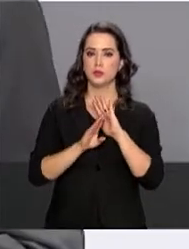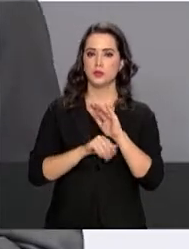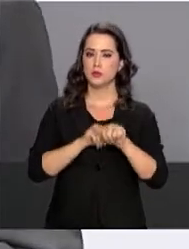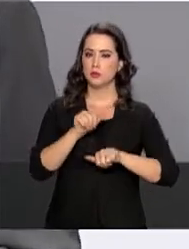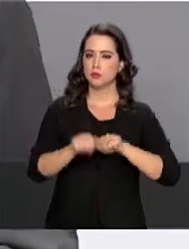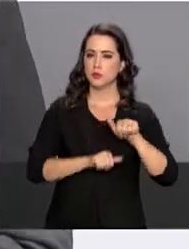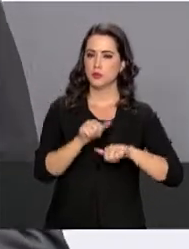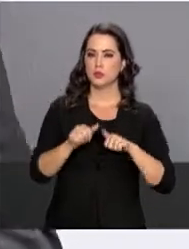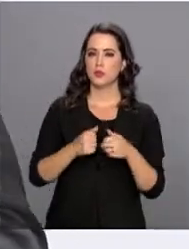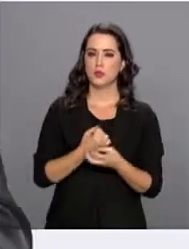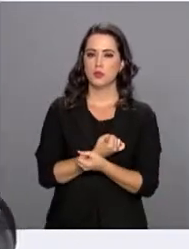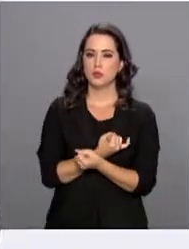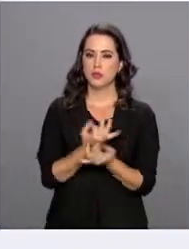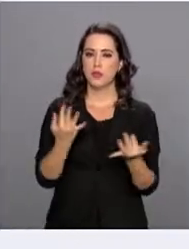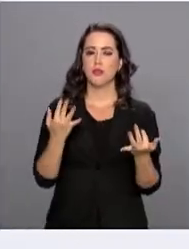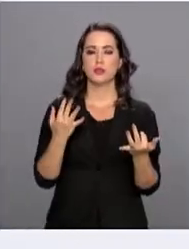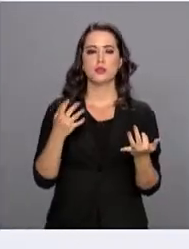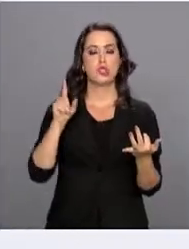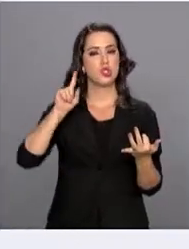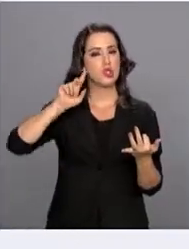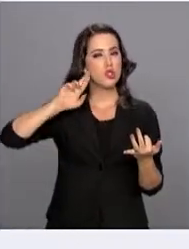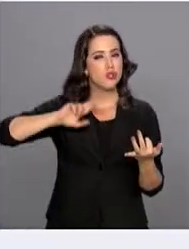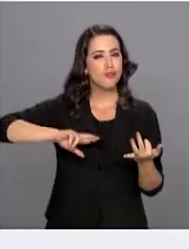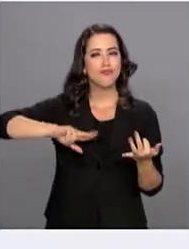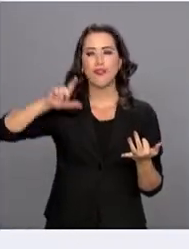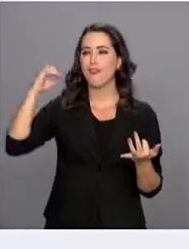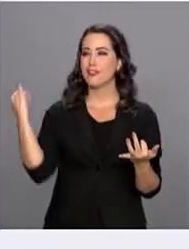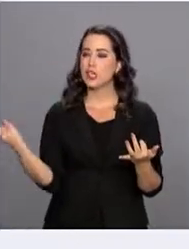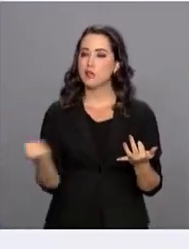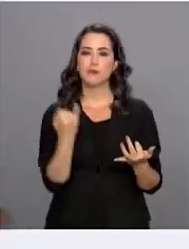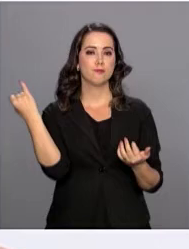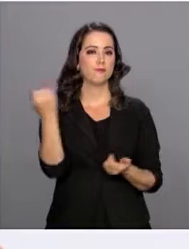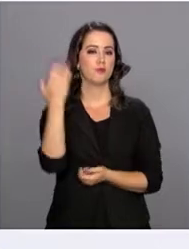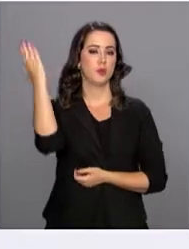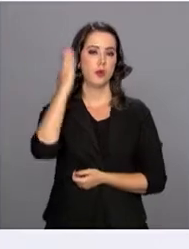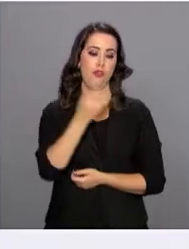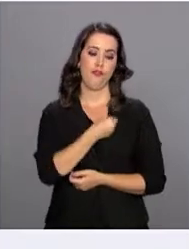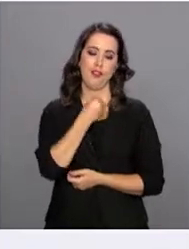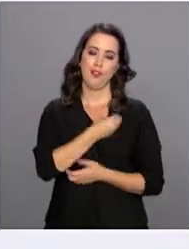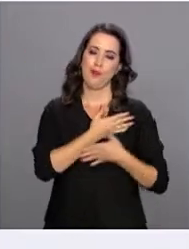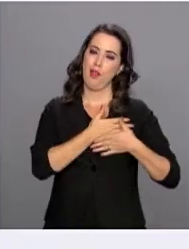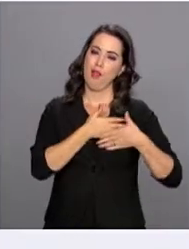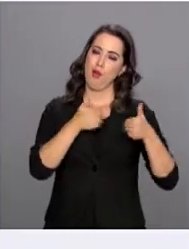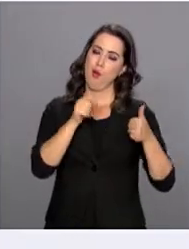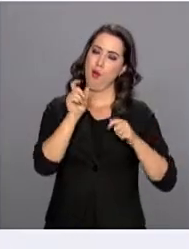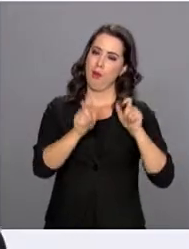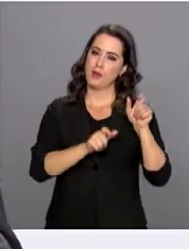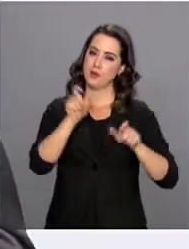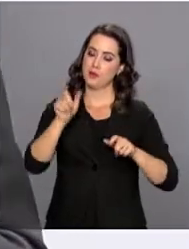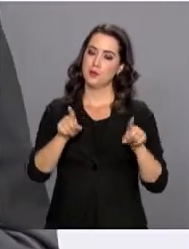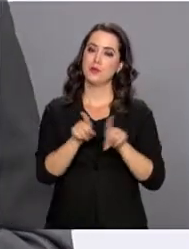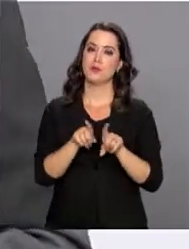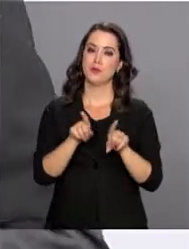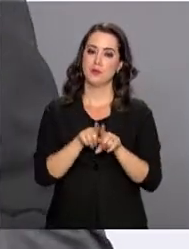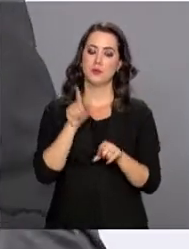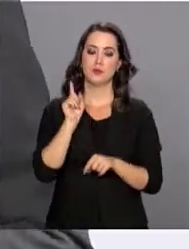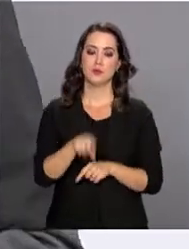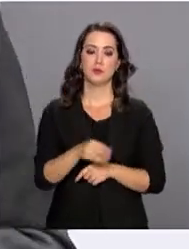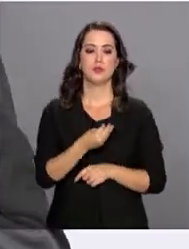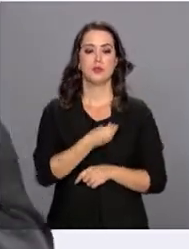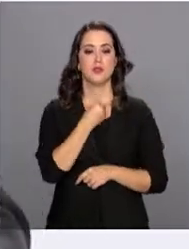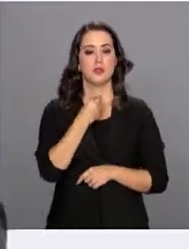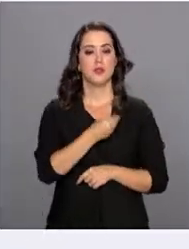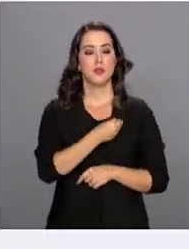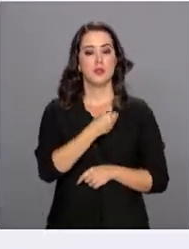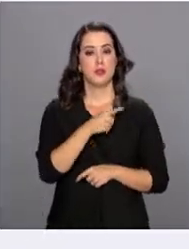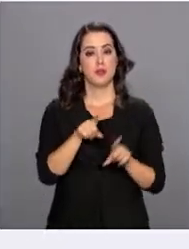transformação muito importante para o Brasil. Não apenas na qualidade de vida das pessoas, mas também na qualidade